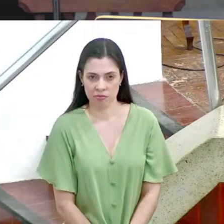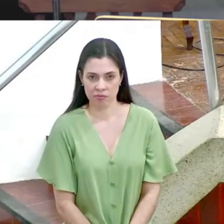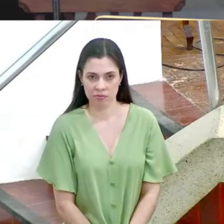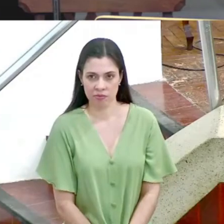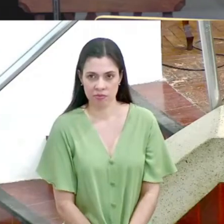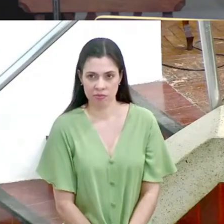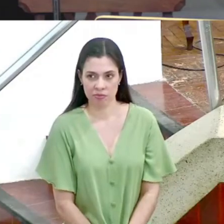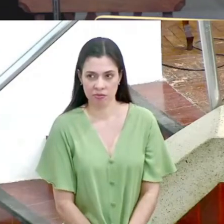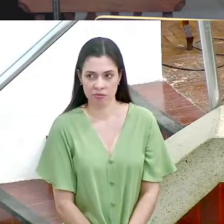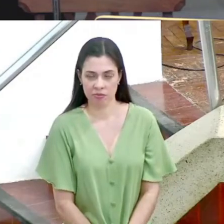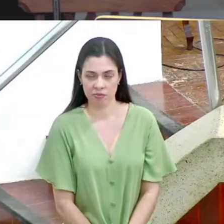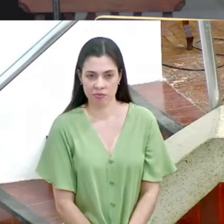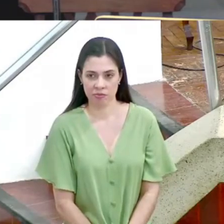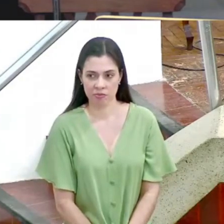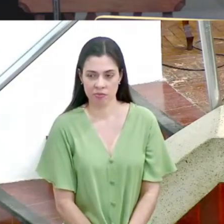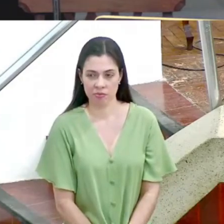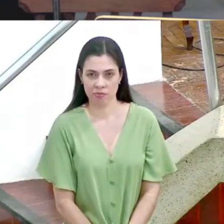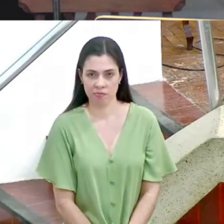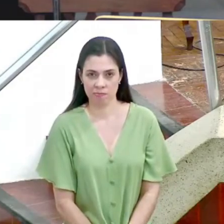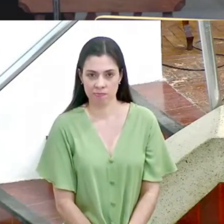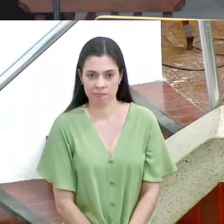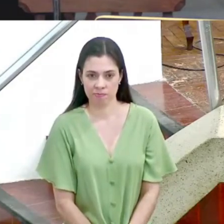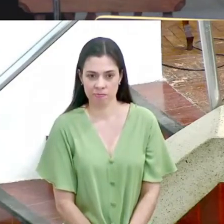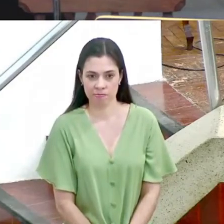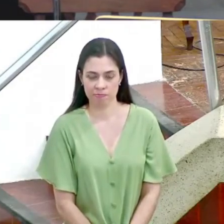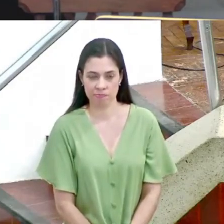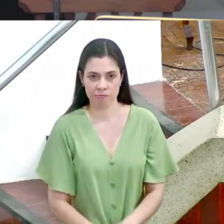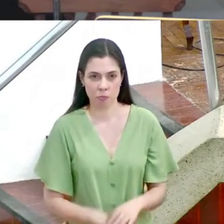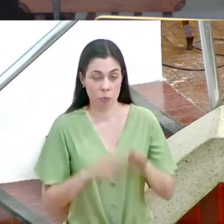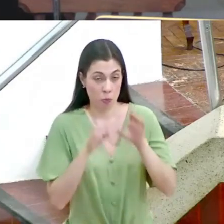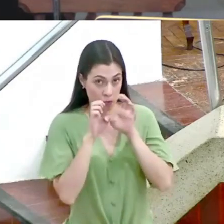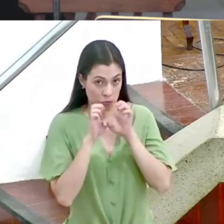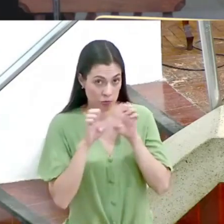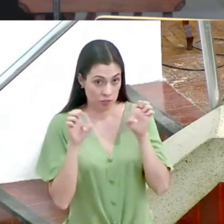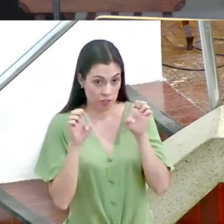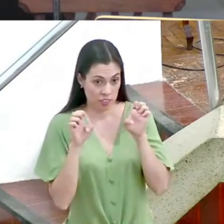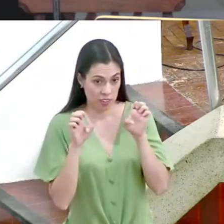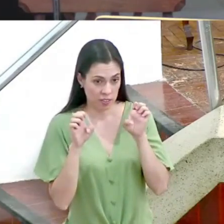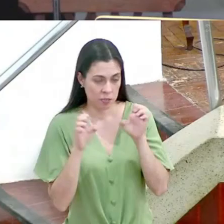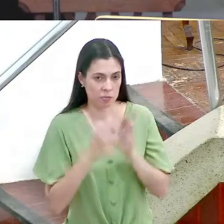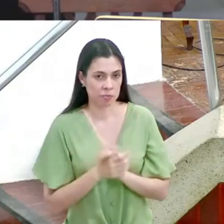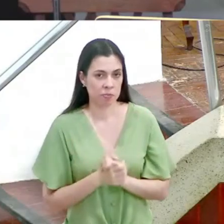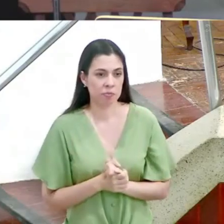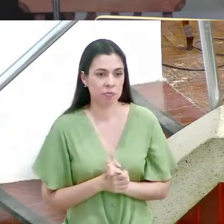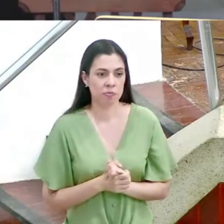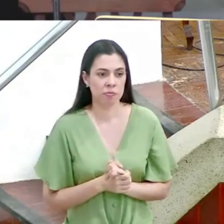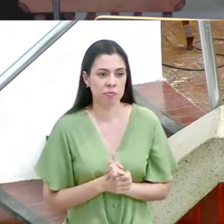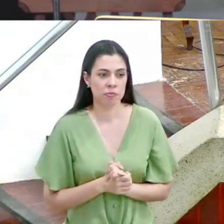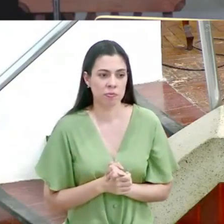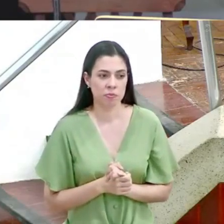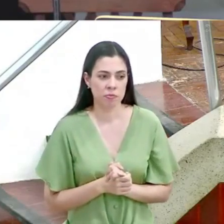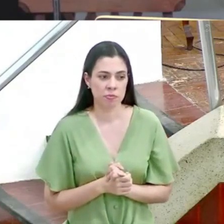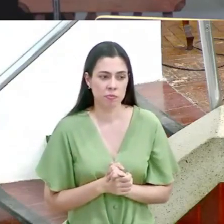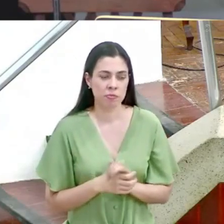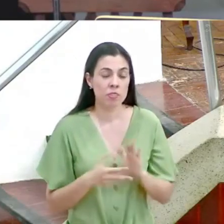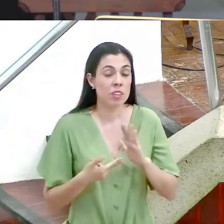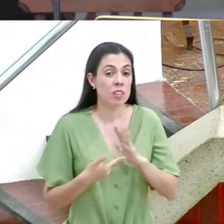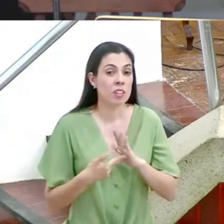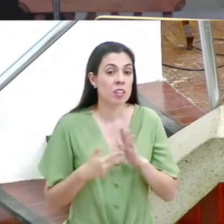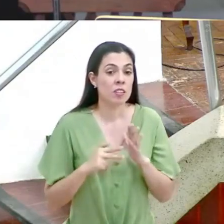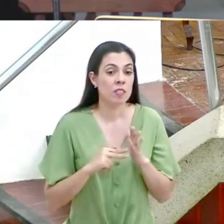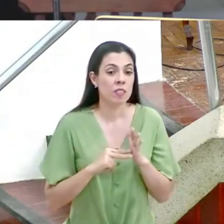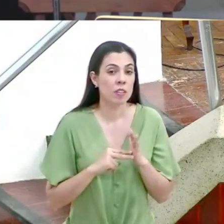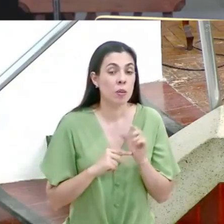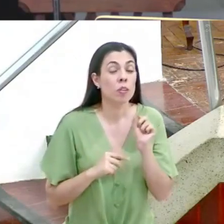tentando definir a mensagem do Evangelho Dizem que o Evangelho é o meio